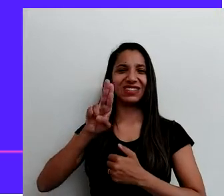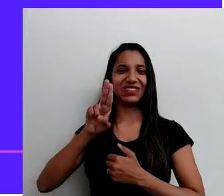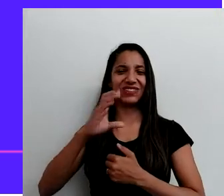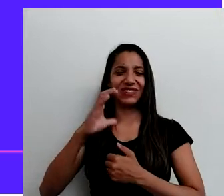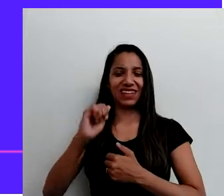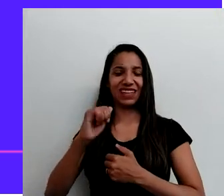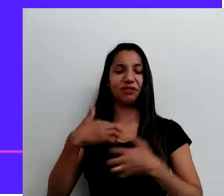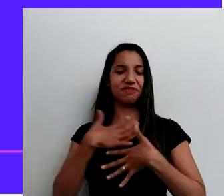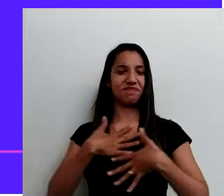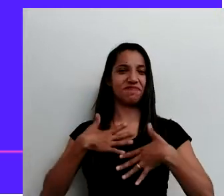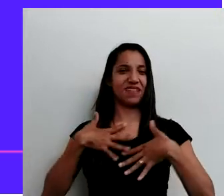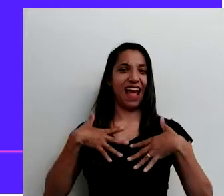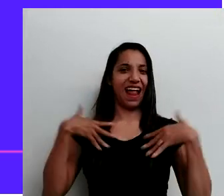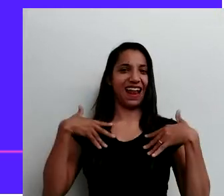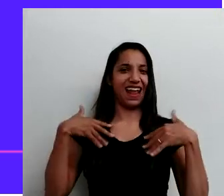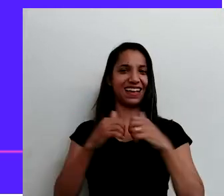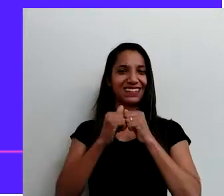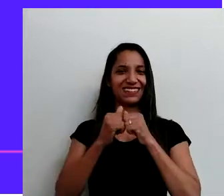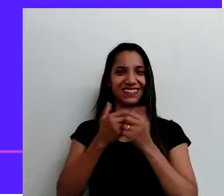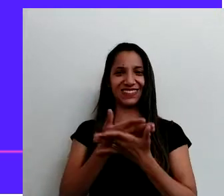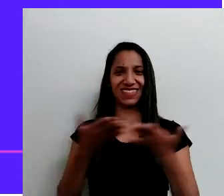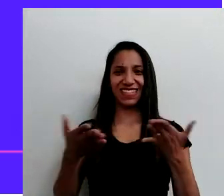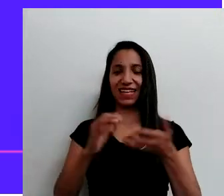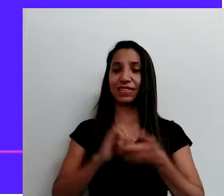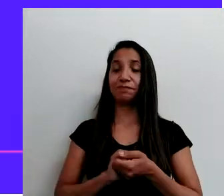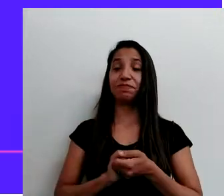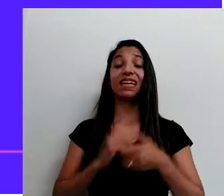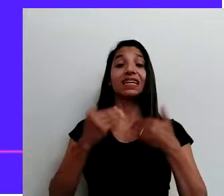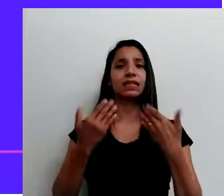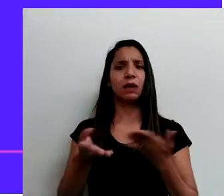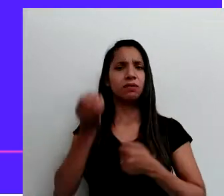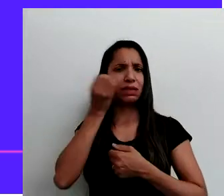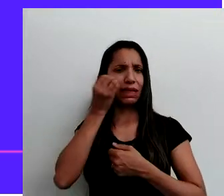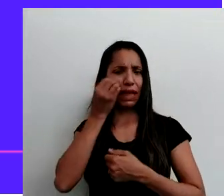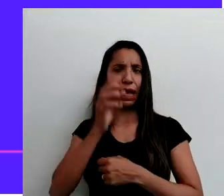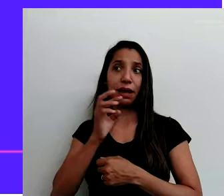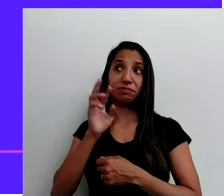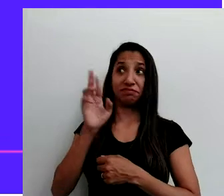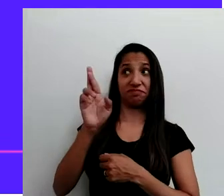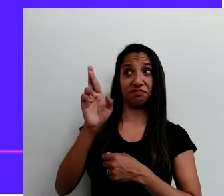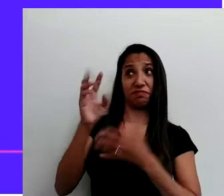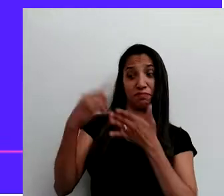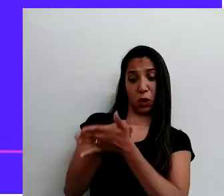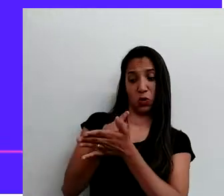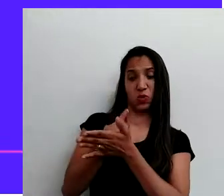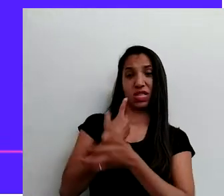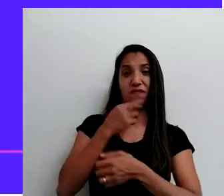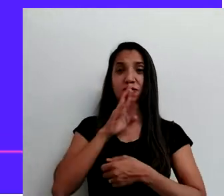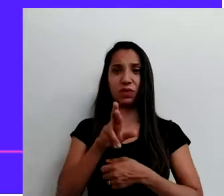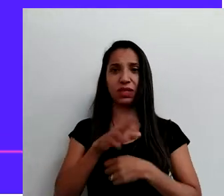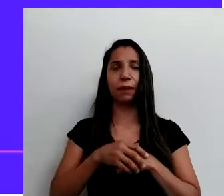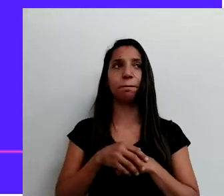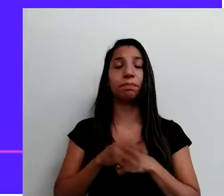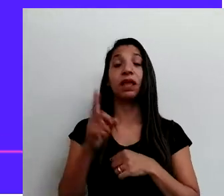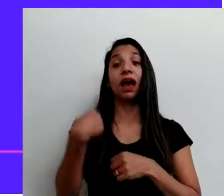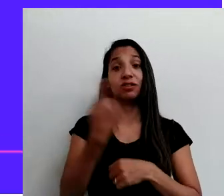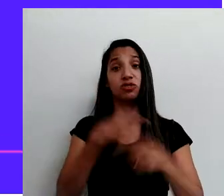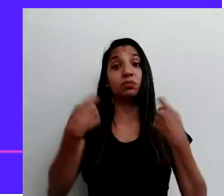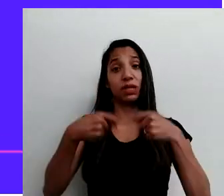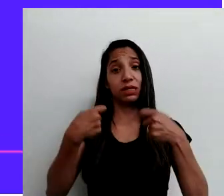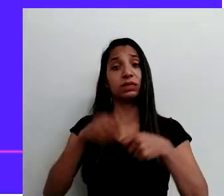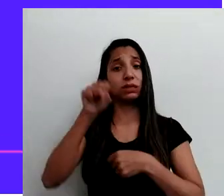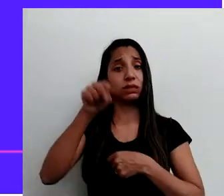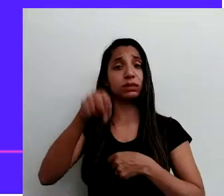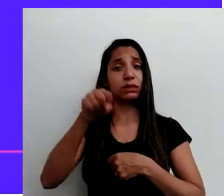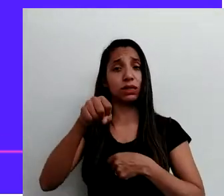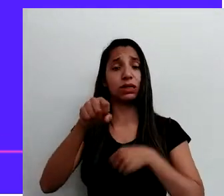Fábio, eu acho que é interessante a gente começar falando que tem uma diferença entre noticiar, né, as desigualdades e fazer uma cobertura contínua